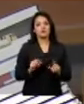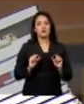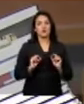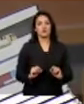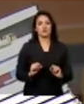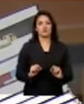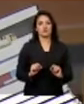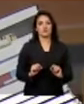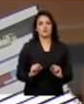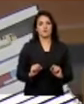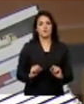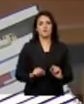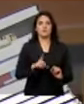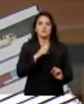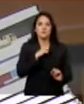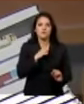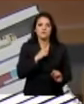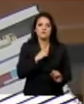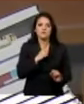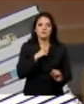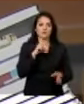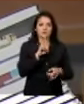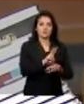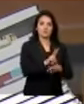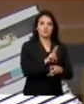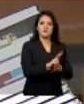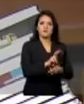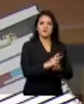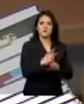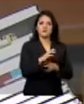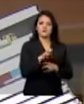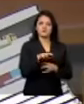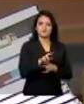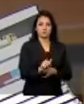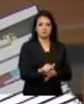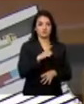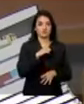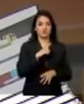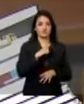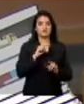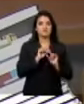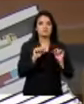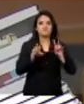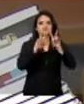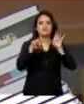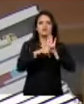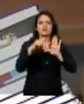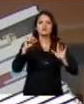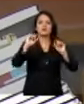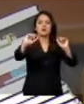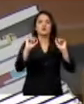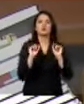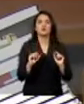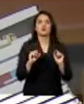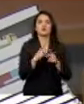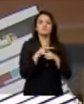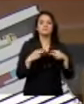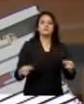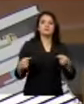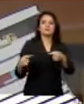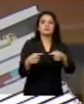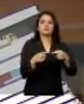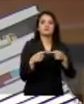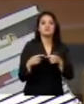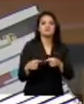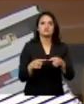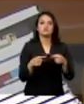execução provisória da pena. Sublinha, tratar-se de medida compatível com a garantia do duplo grau